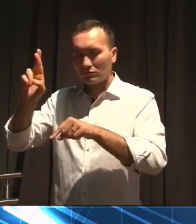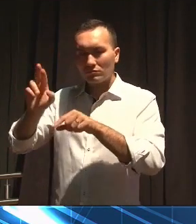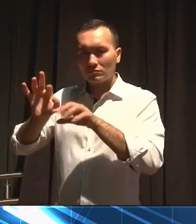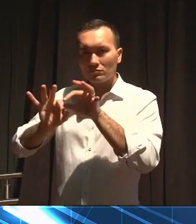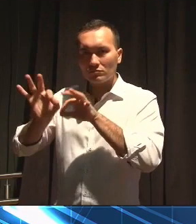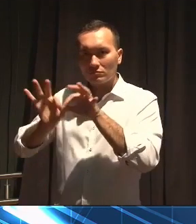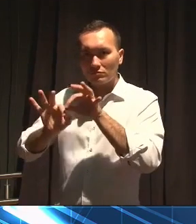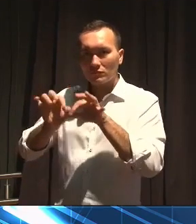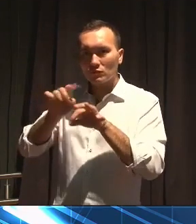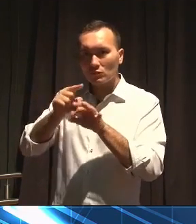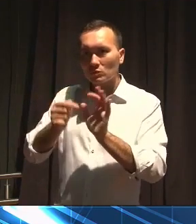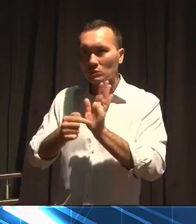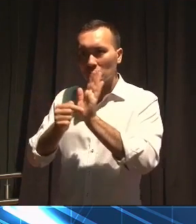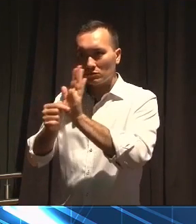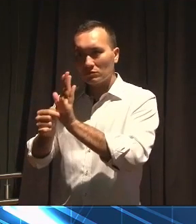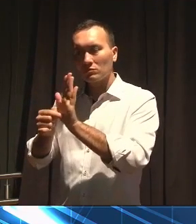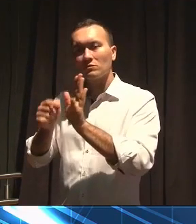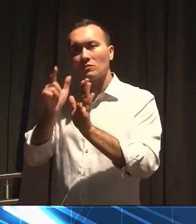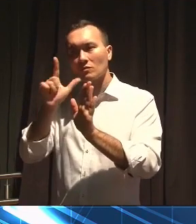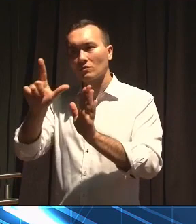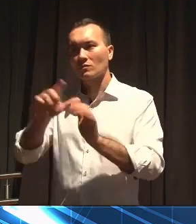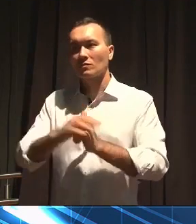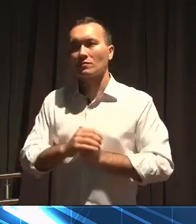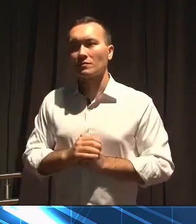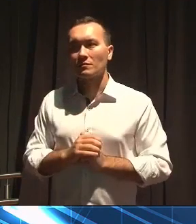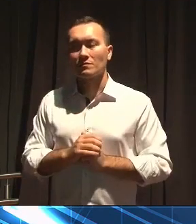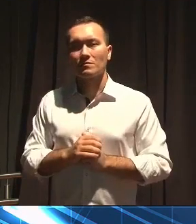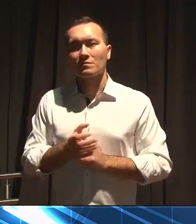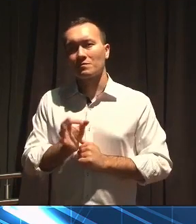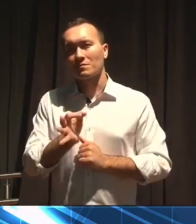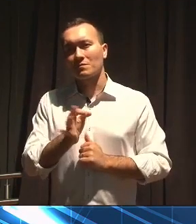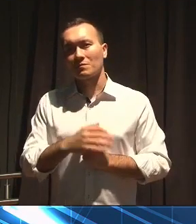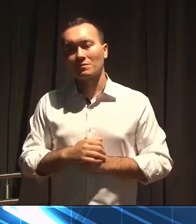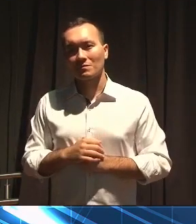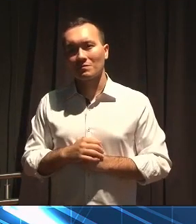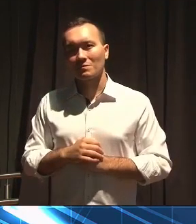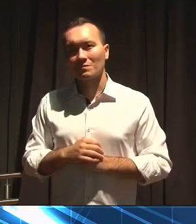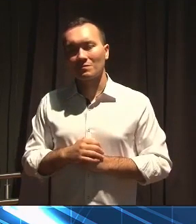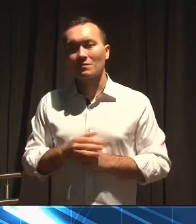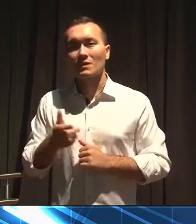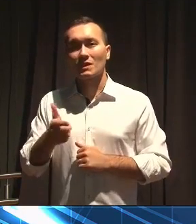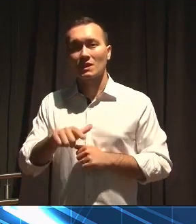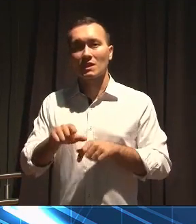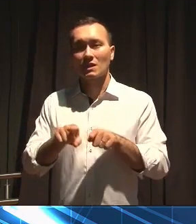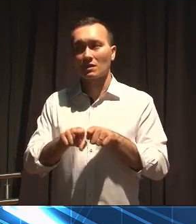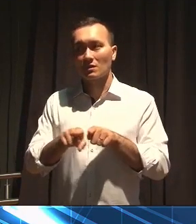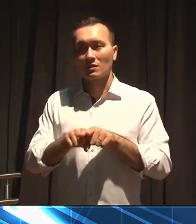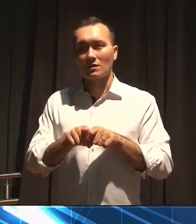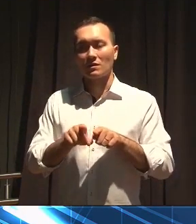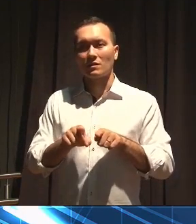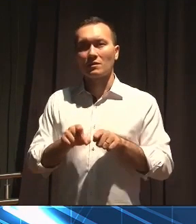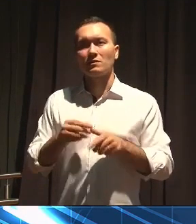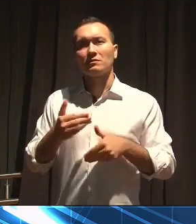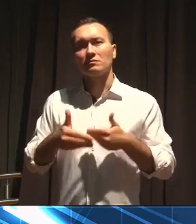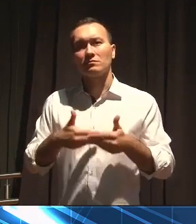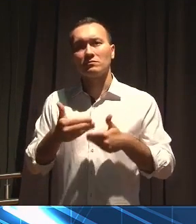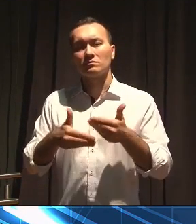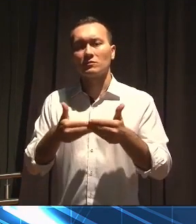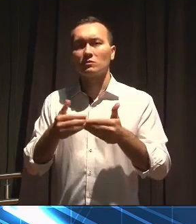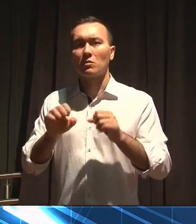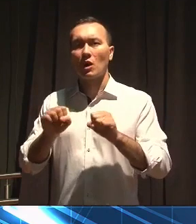trabalharem, e o que vai refletir, né? Seja ele em disponibilidade, seja ele em performance, ou seja ele até mesmo em custo financeiro.